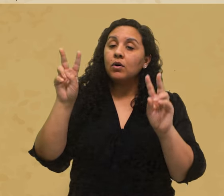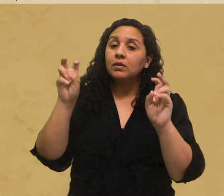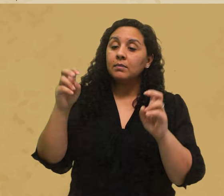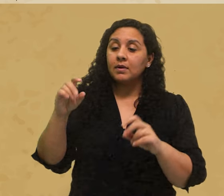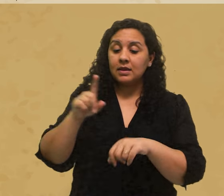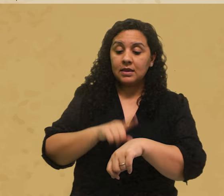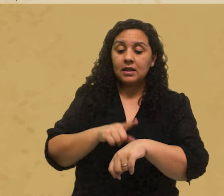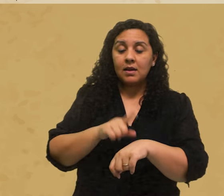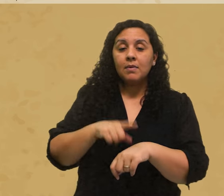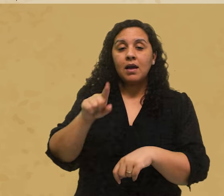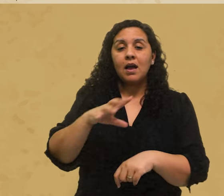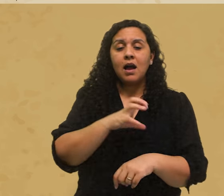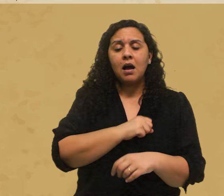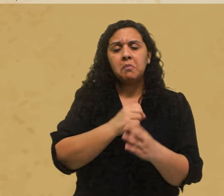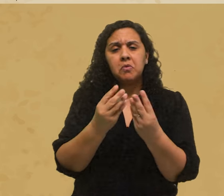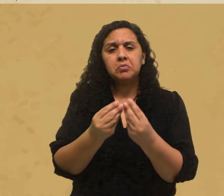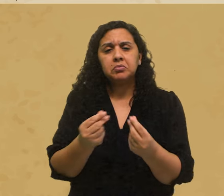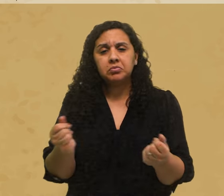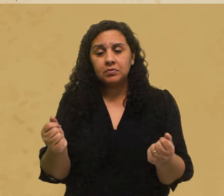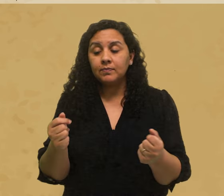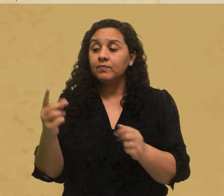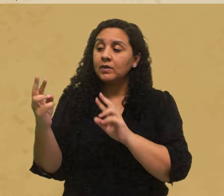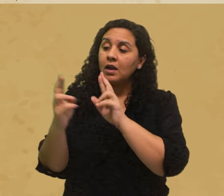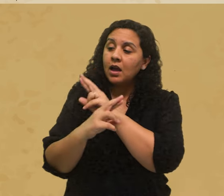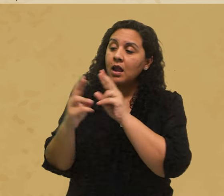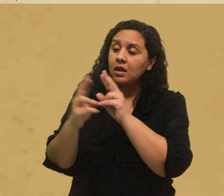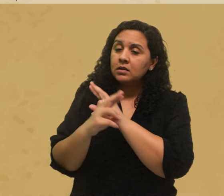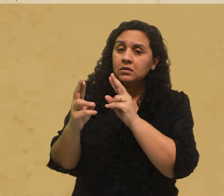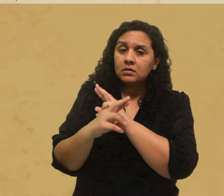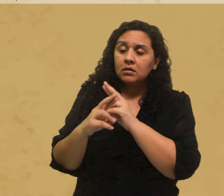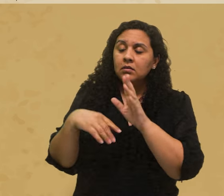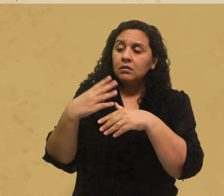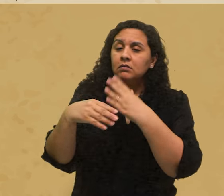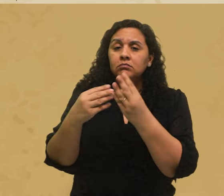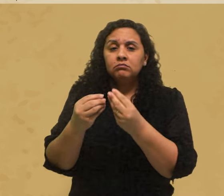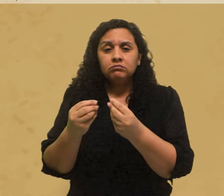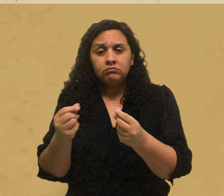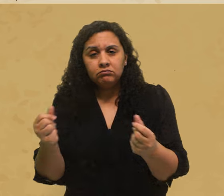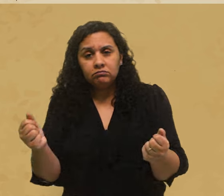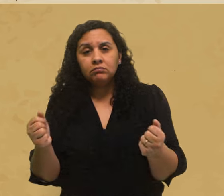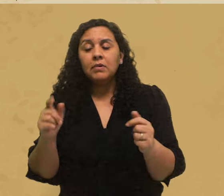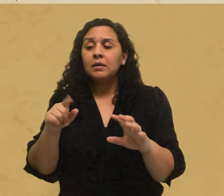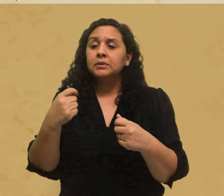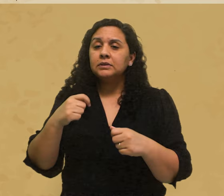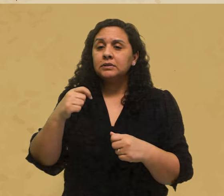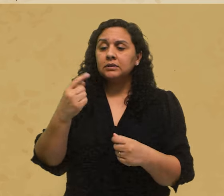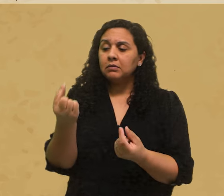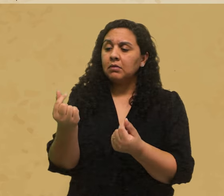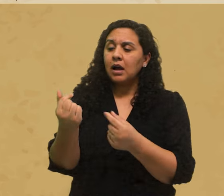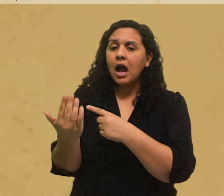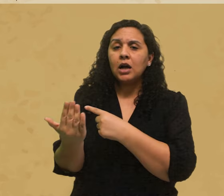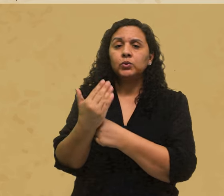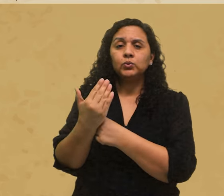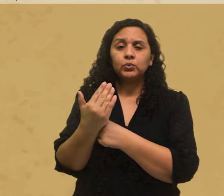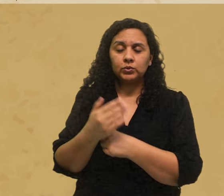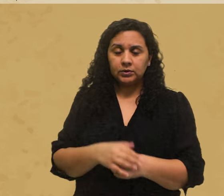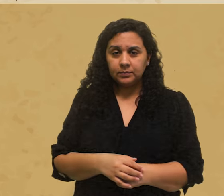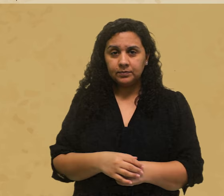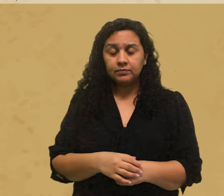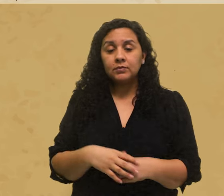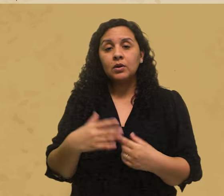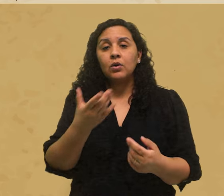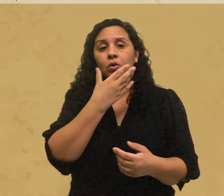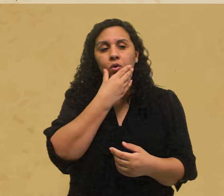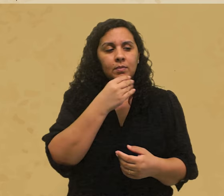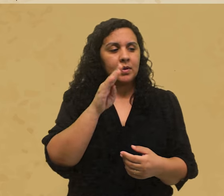nosso tempo como a era do amor líquido, onde as relações são efêmeras e baseadas em benefícios